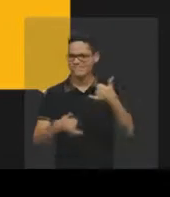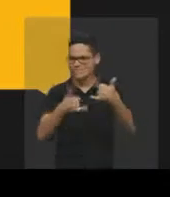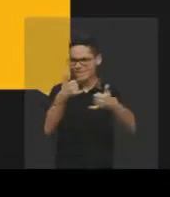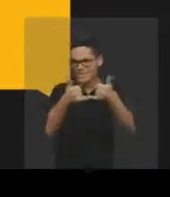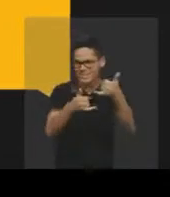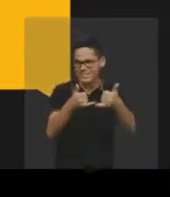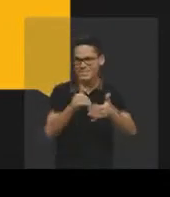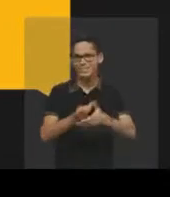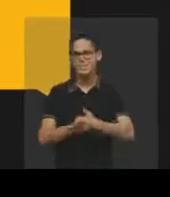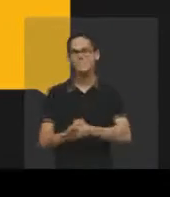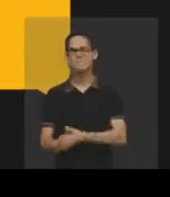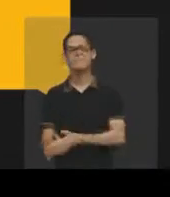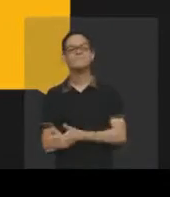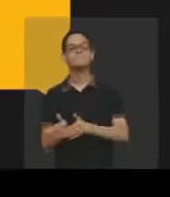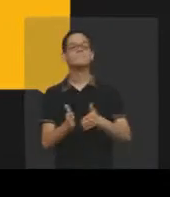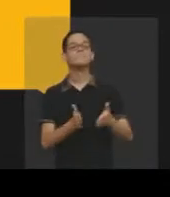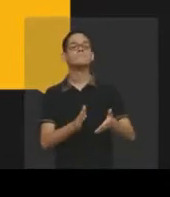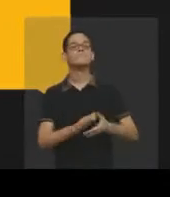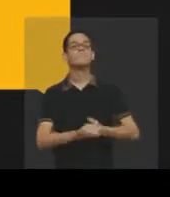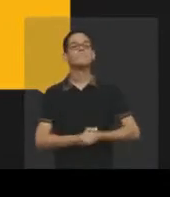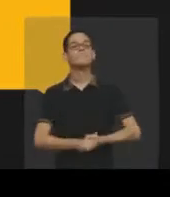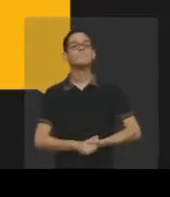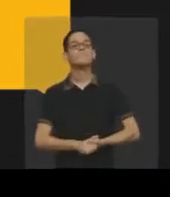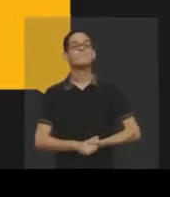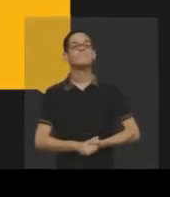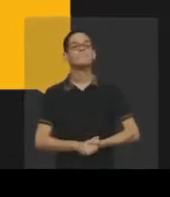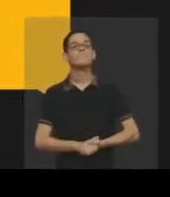Bom, a gente vai então